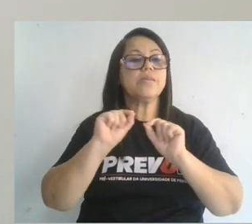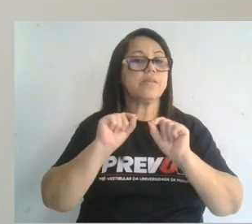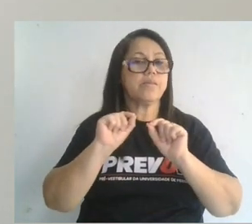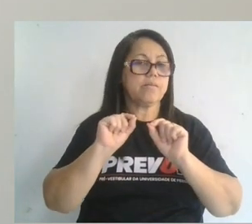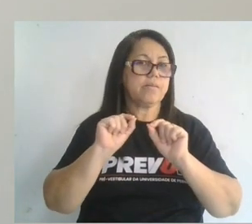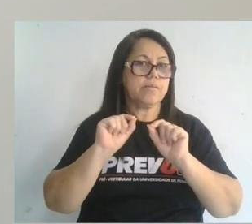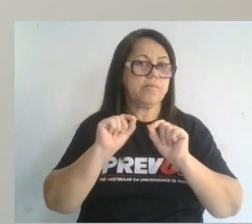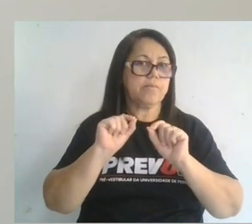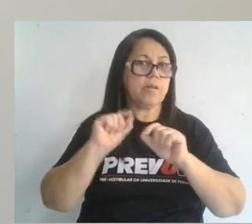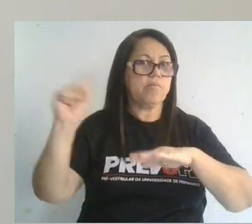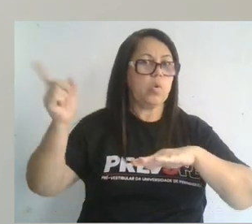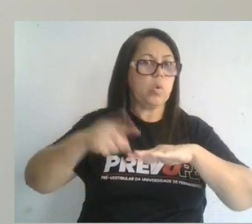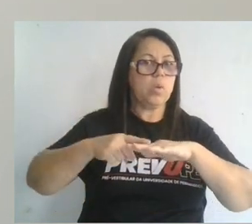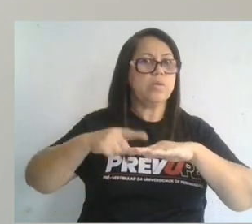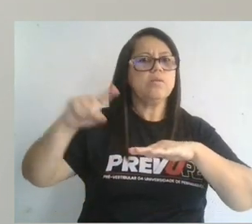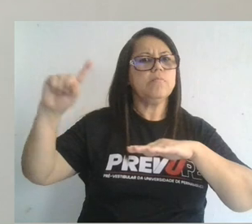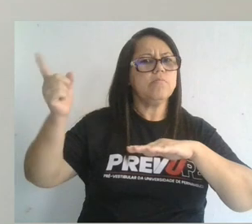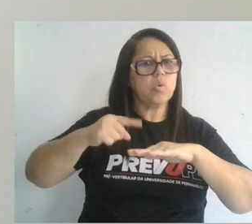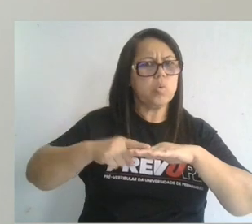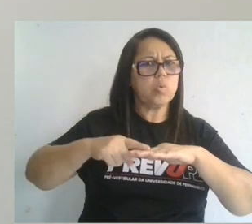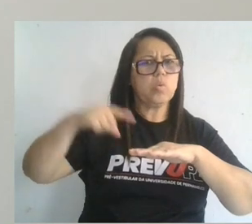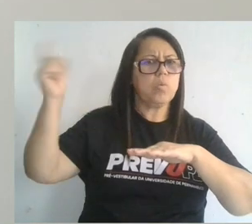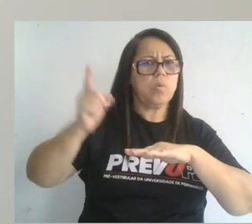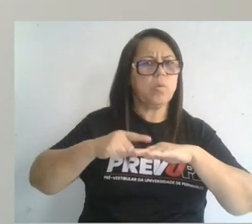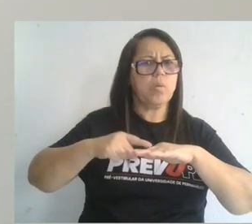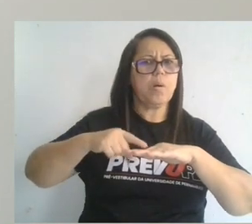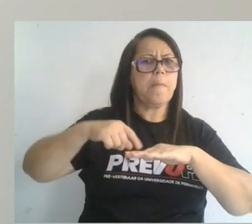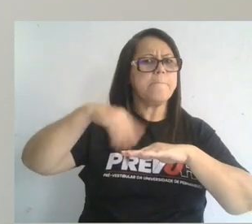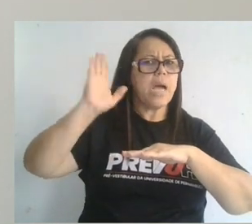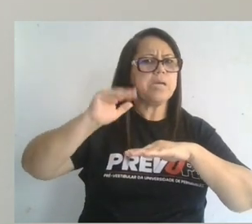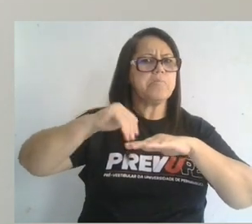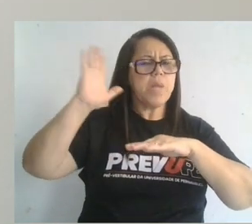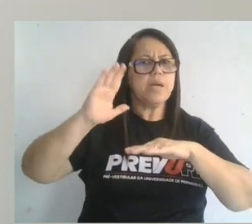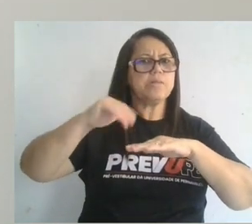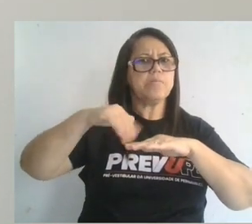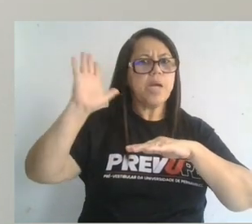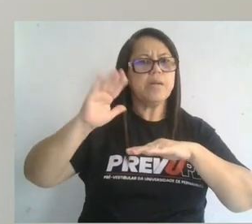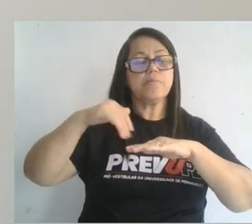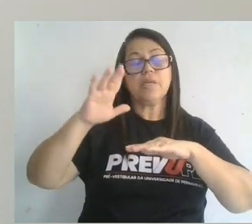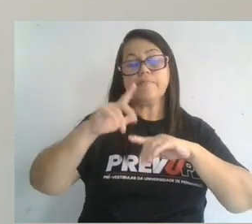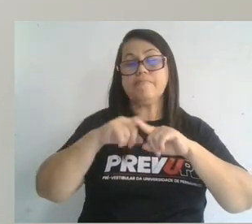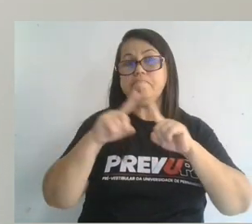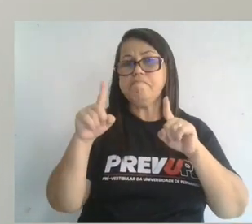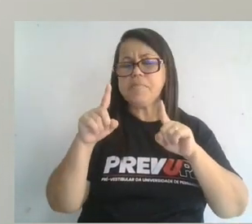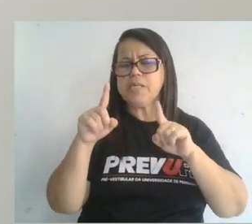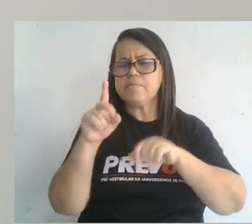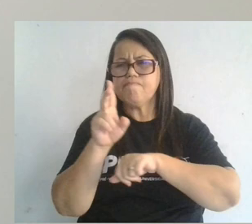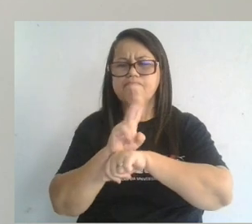o número de fótons. Estamos mandando mais fótons. Só que, conforme